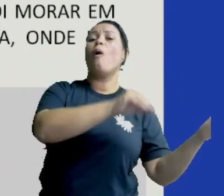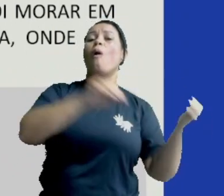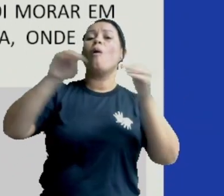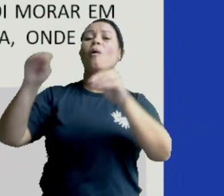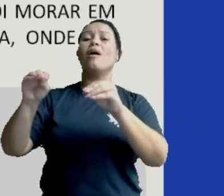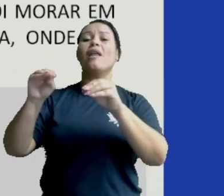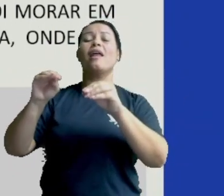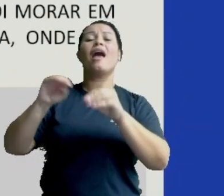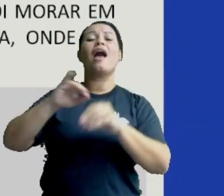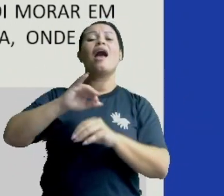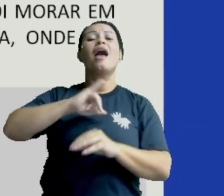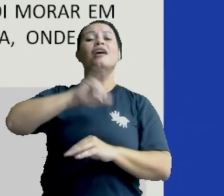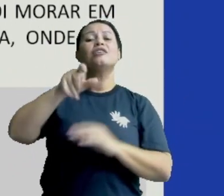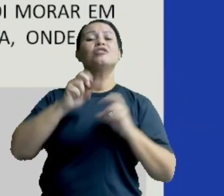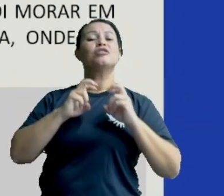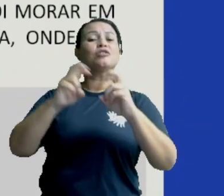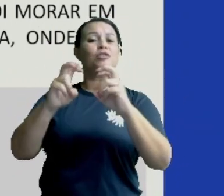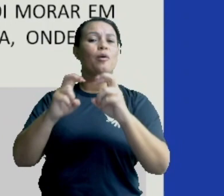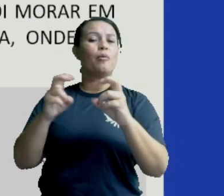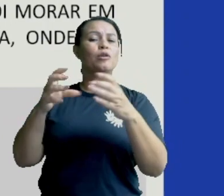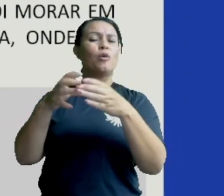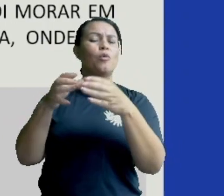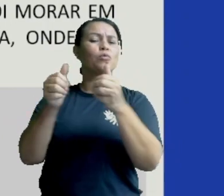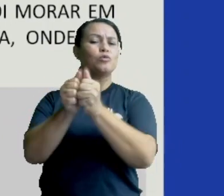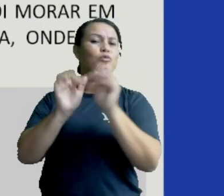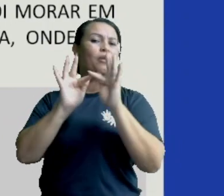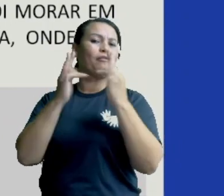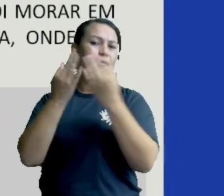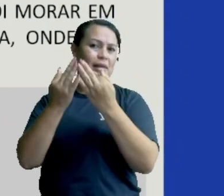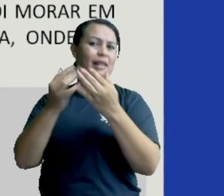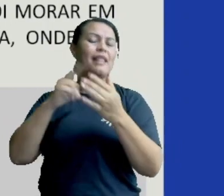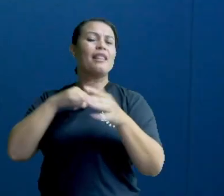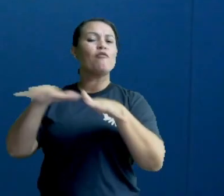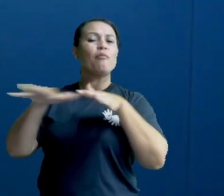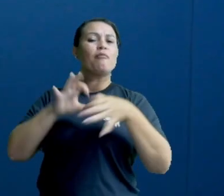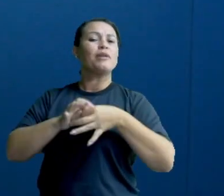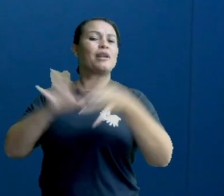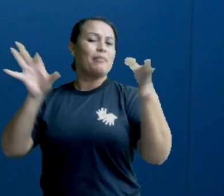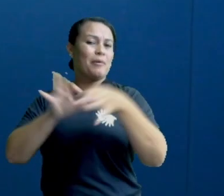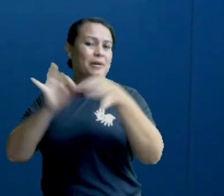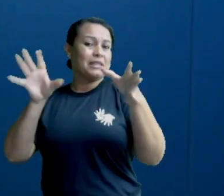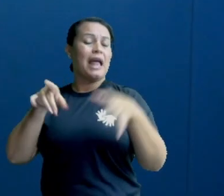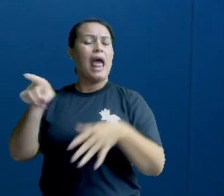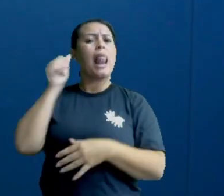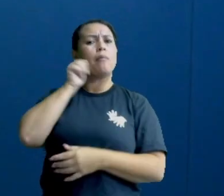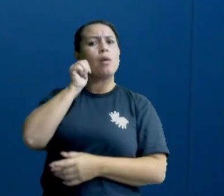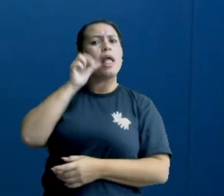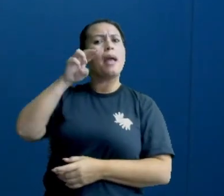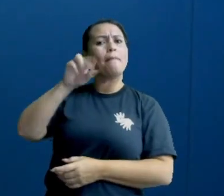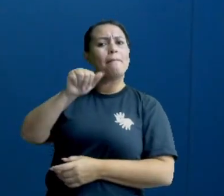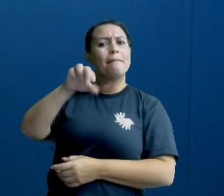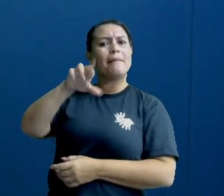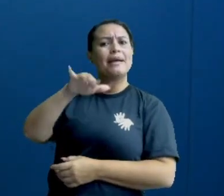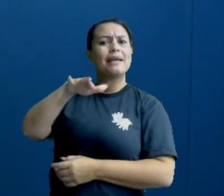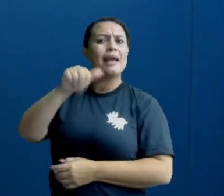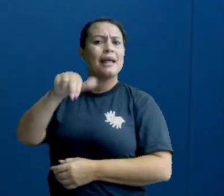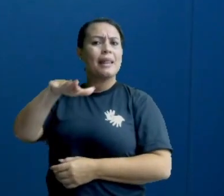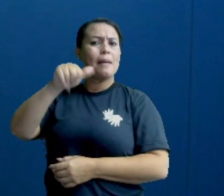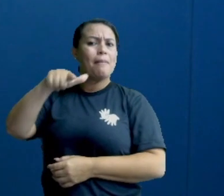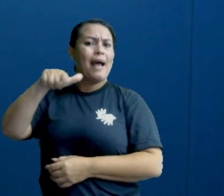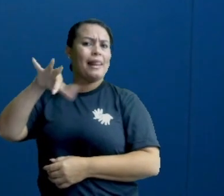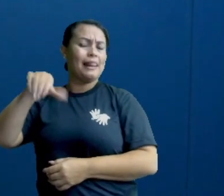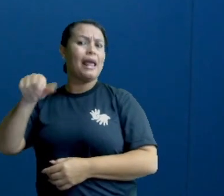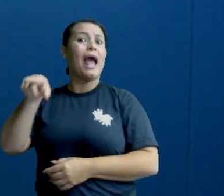com a família, onde fez parte dos movimentos abolicionistas. Gente, Mariana Malha ela foi importante para a nossa